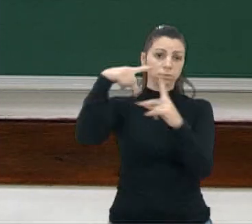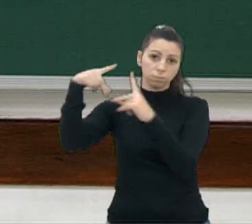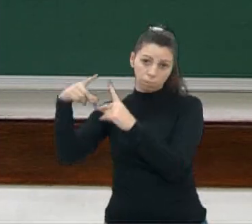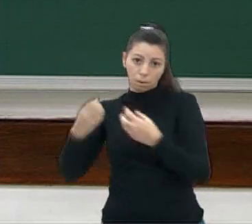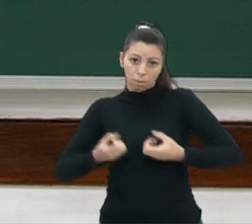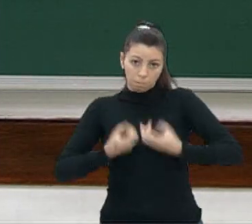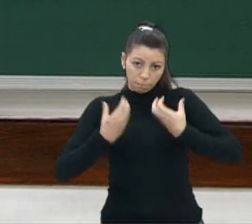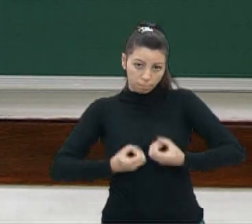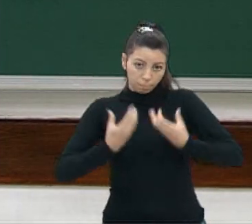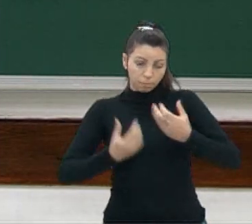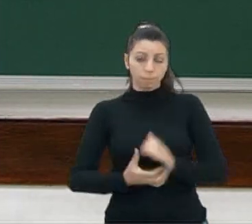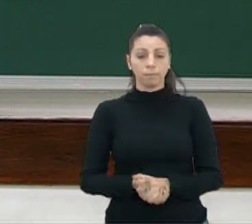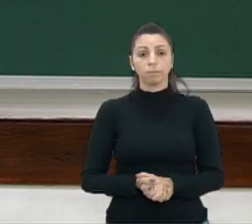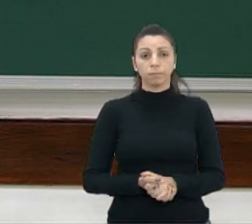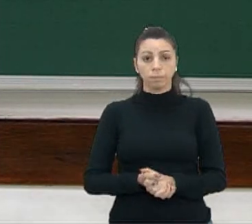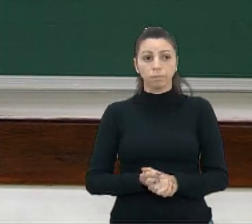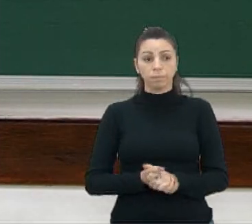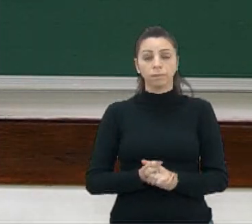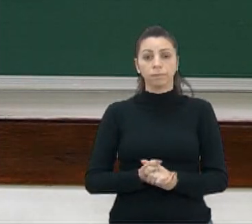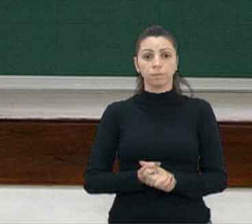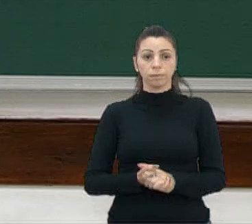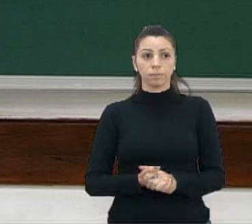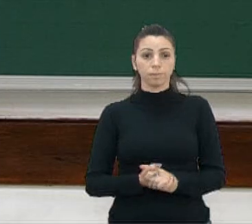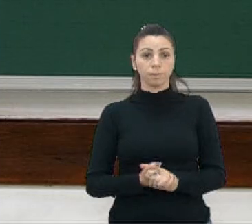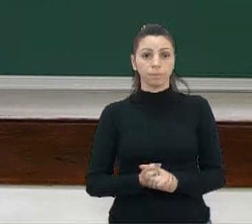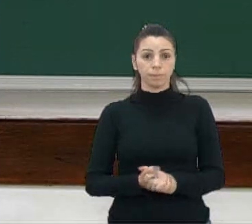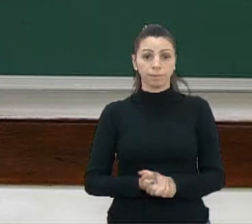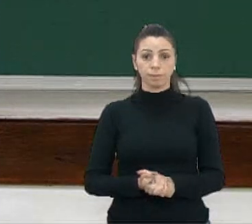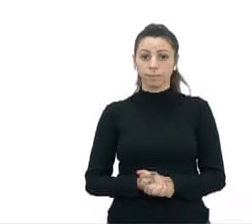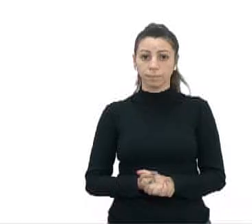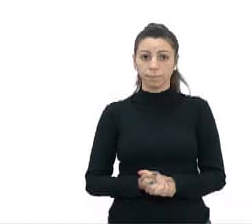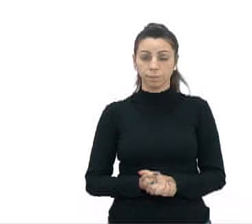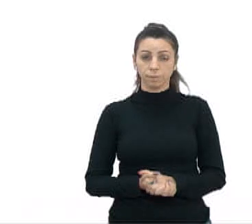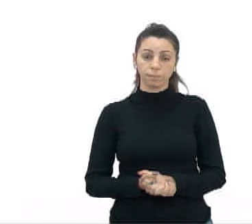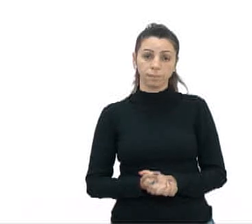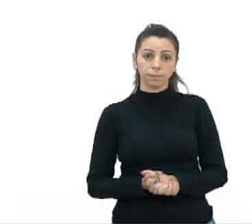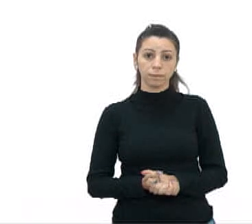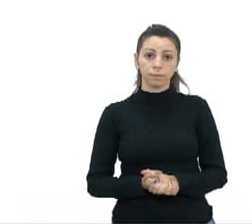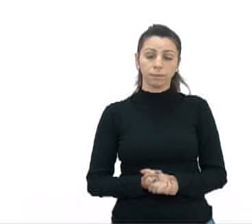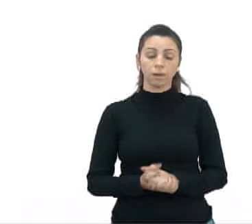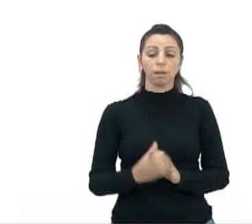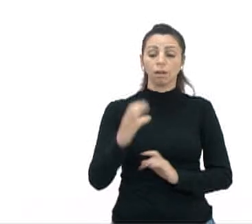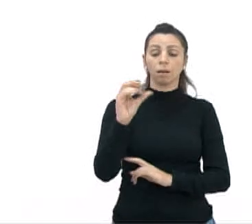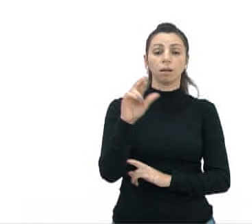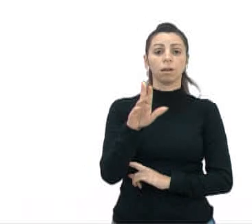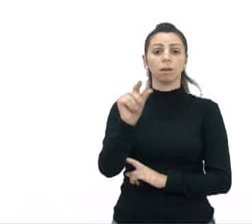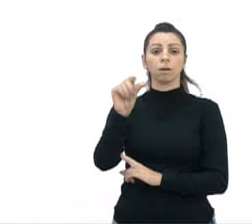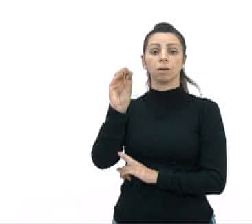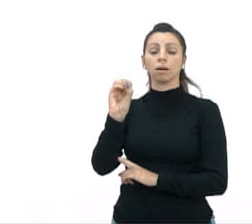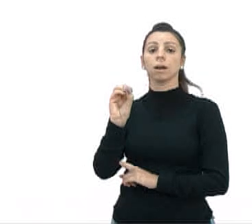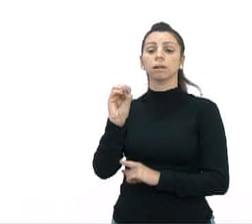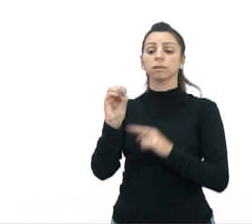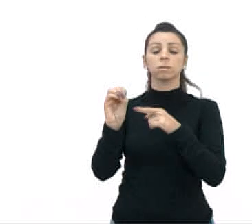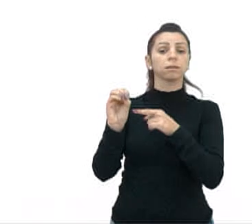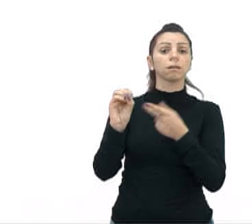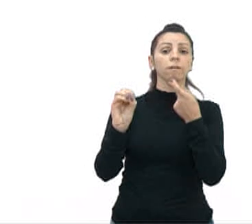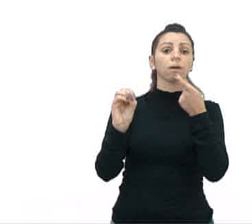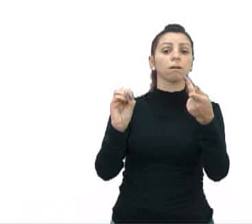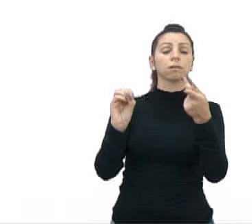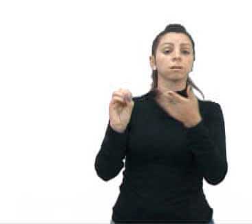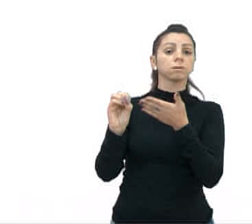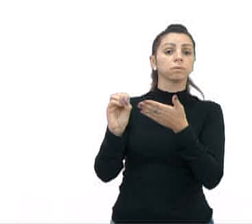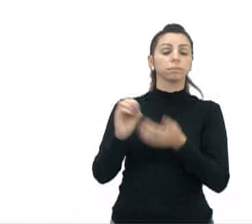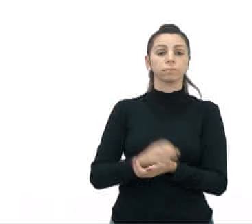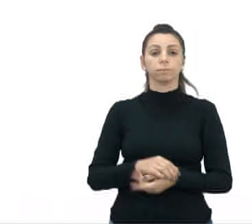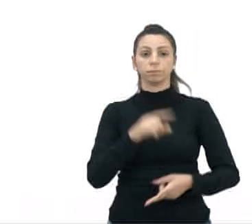já vamos fazer as perguntinhas. Olha, de qual Carlos o primeiro personagem está falando?